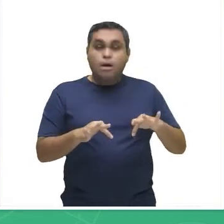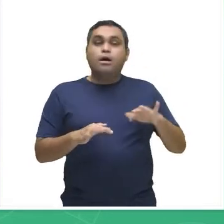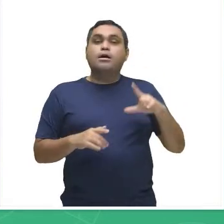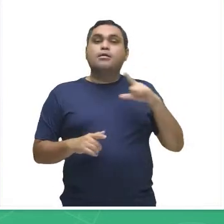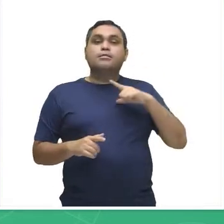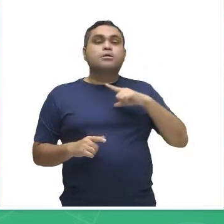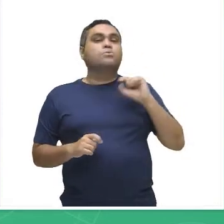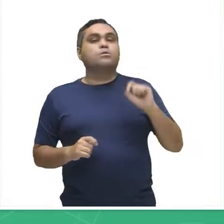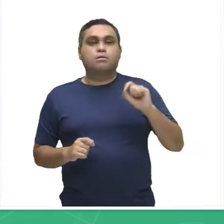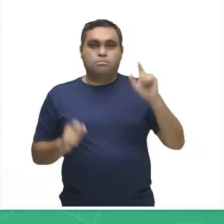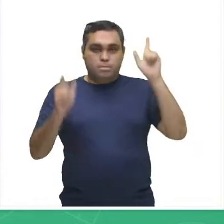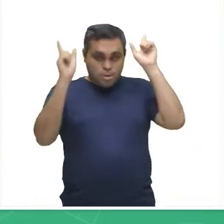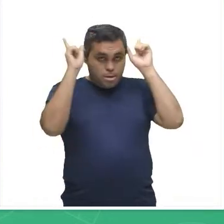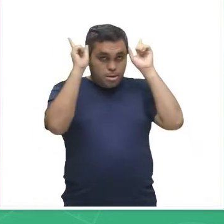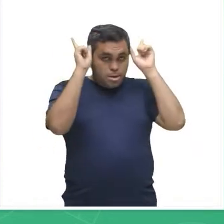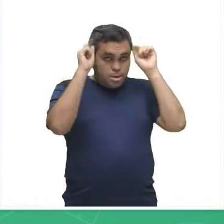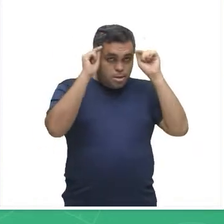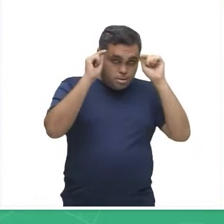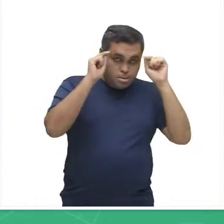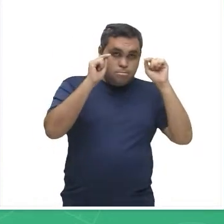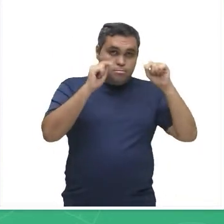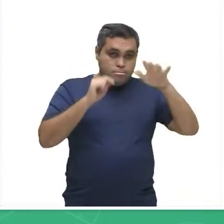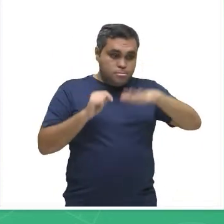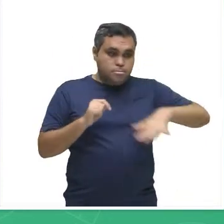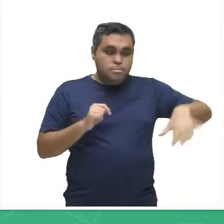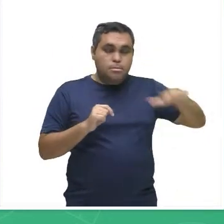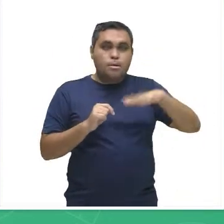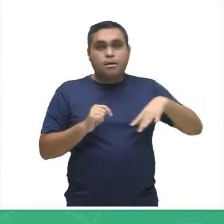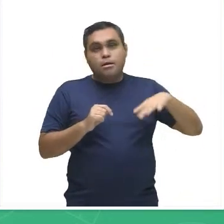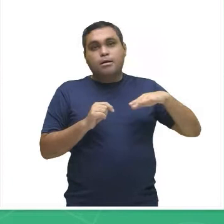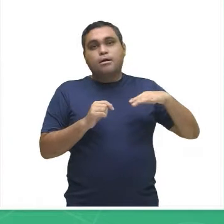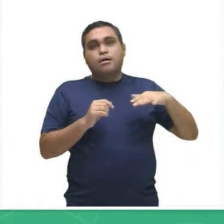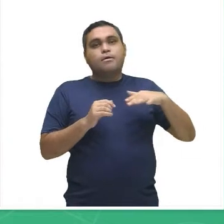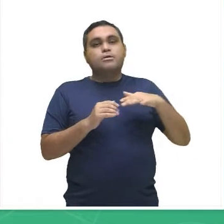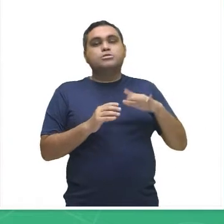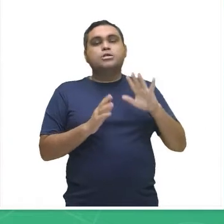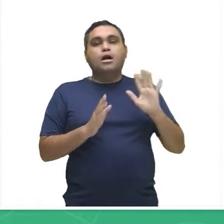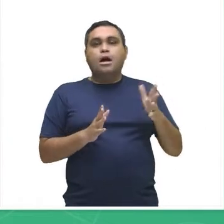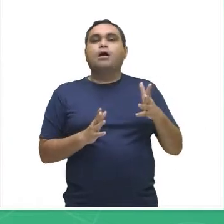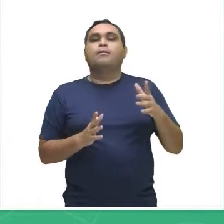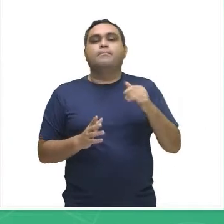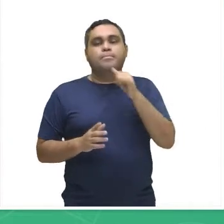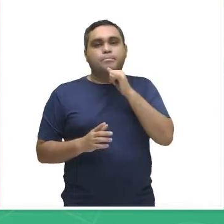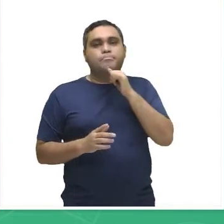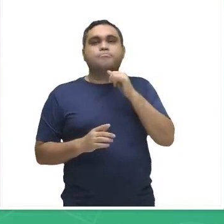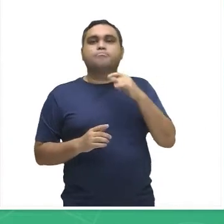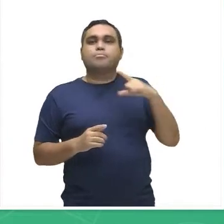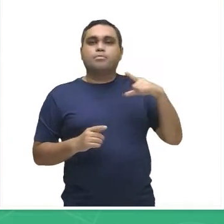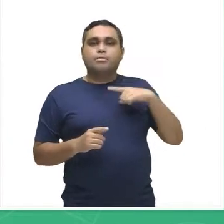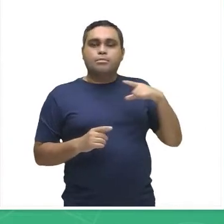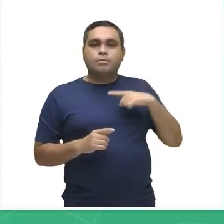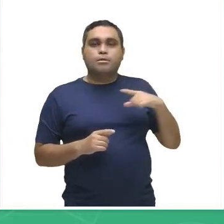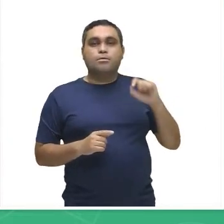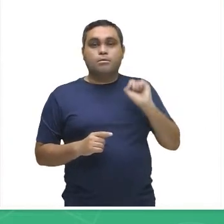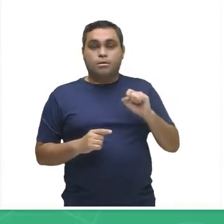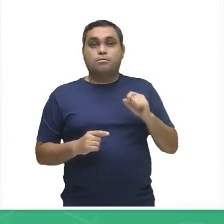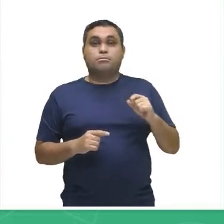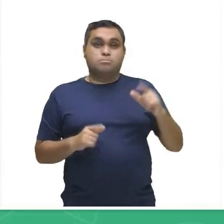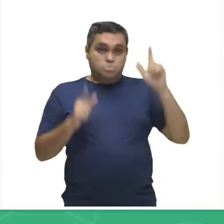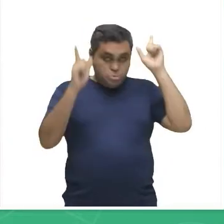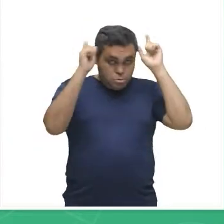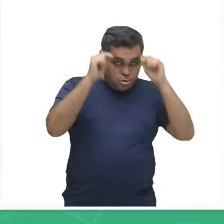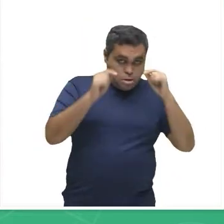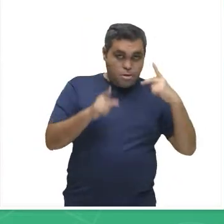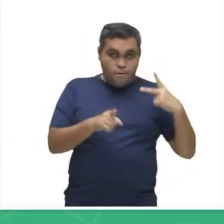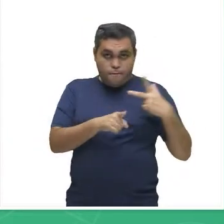vai ver o seguinte, né? Temos toda aquela questão da guerra entre os gregos e os persas. Os gregos conseguem vencer